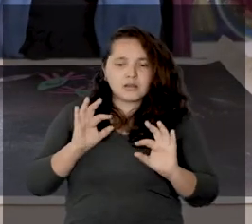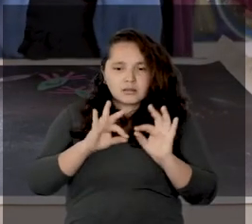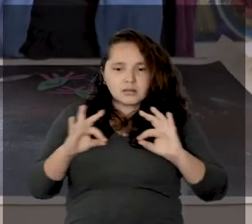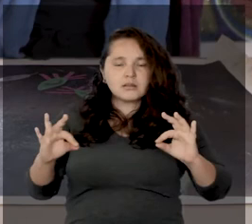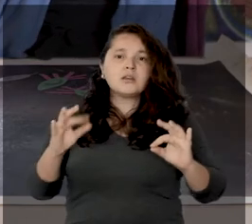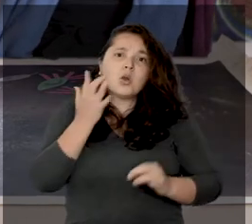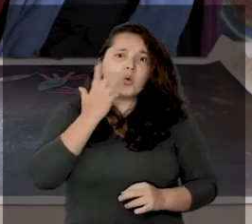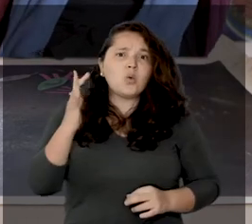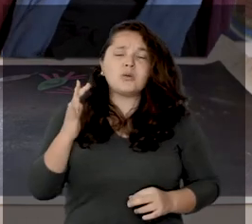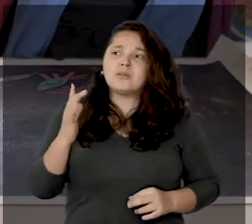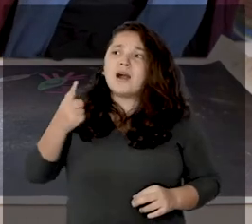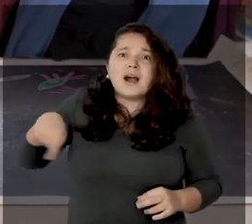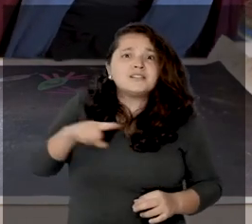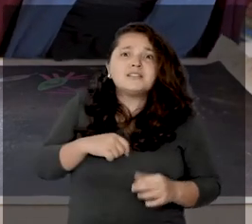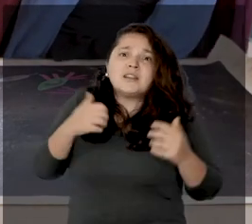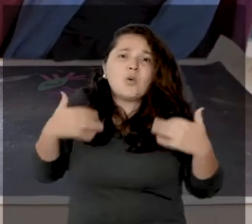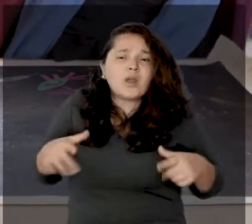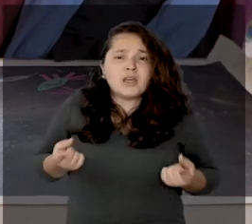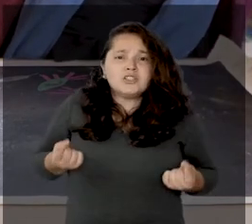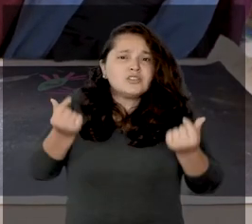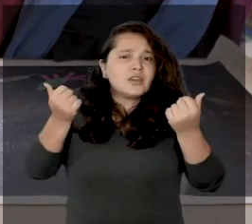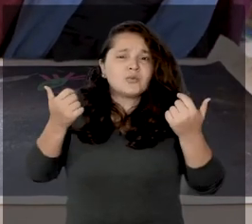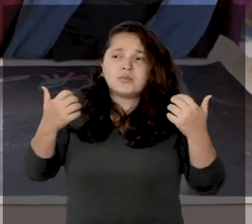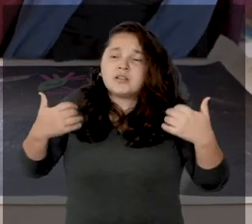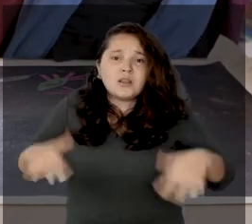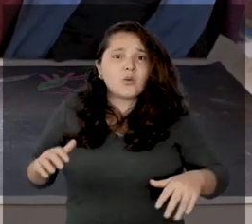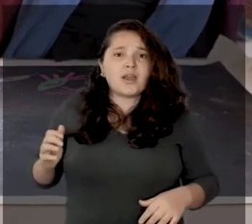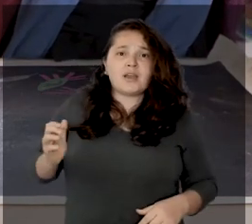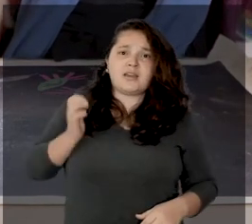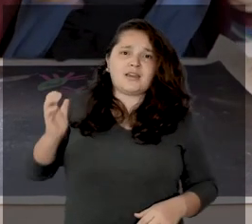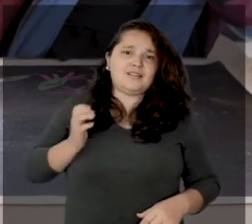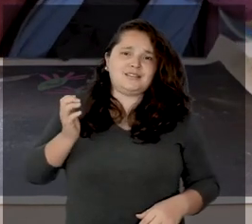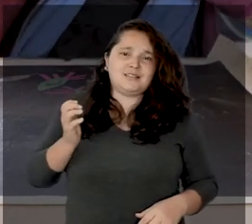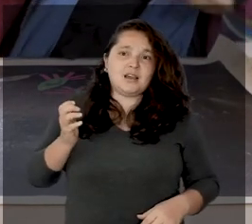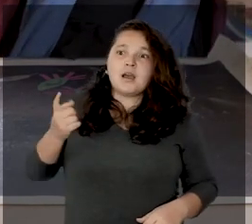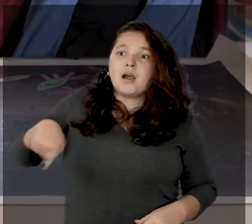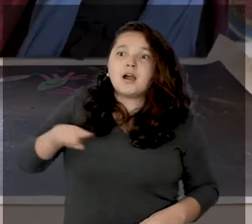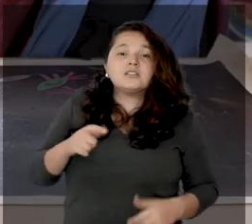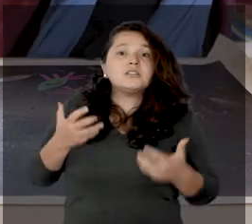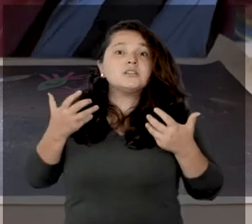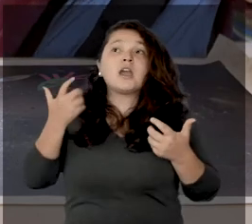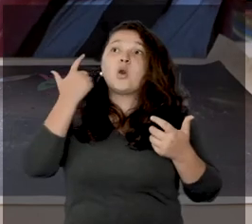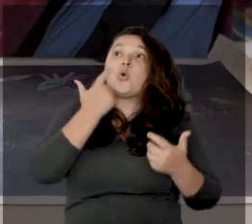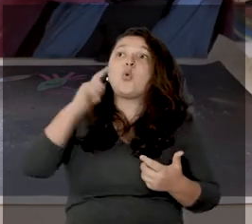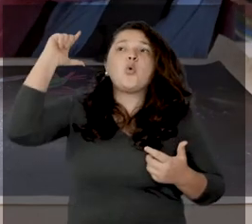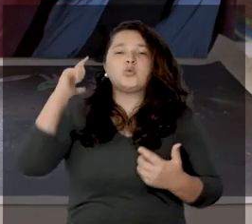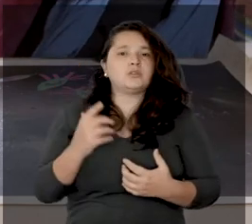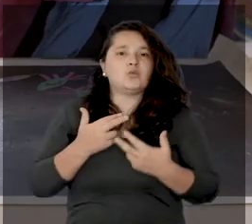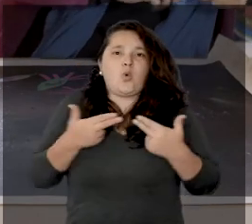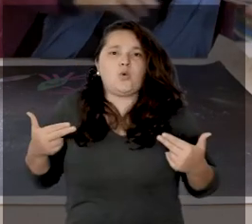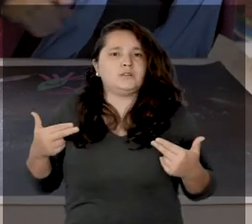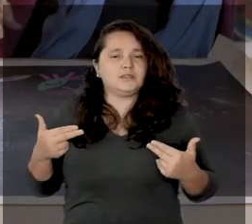de nada disso. A gente está atrás, sei lá, de uma outra coisa que a gente ainda não experimentou, que a gente está cansado, tanta